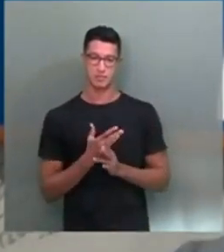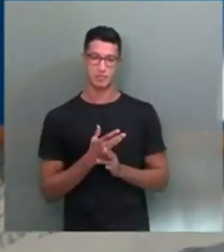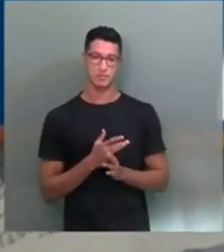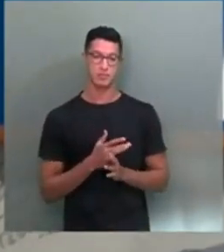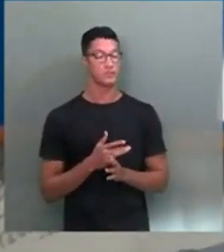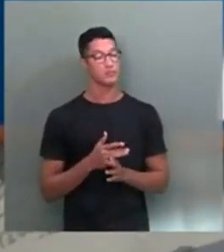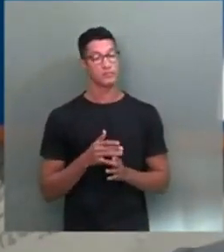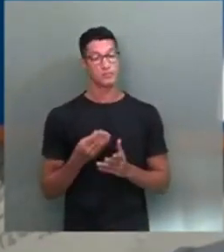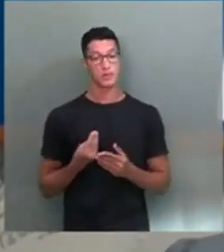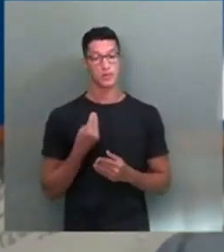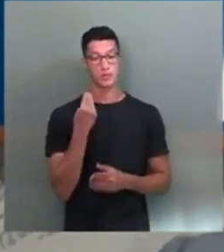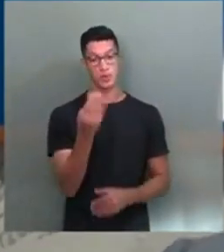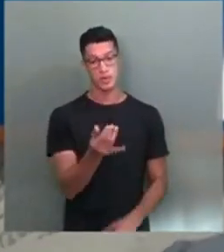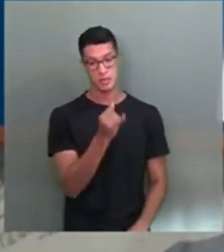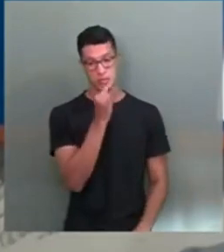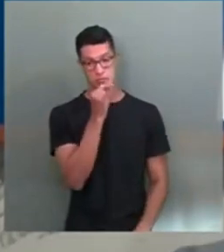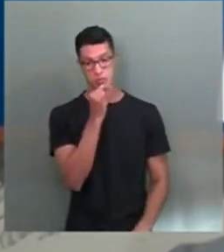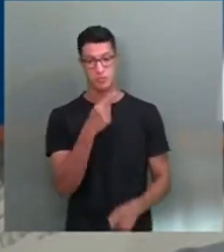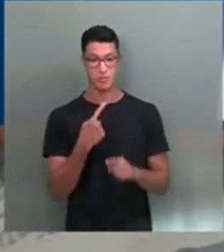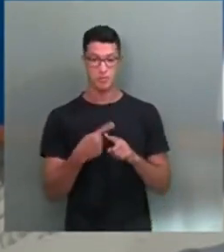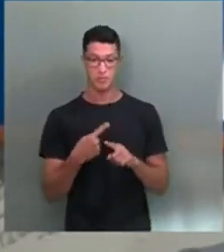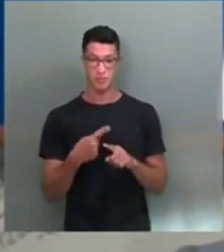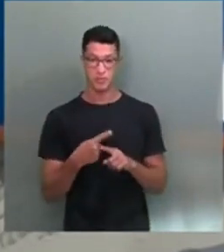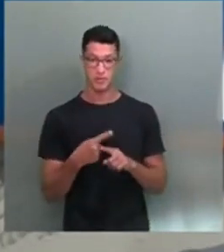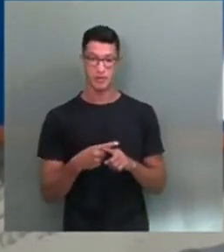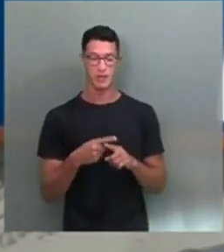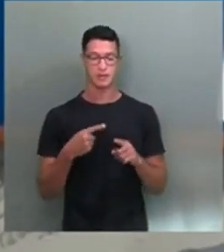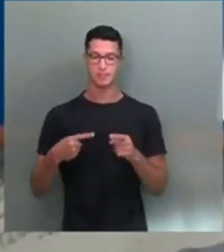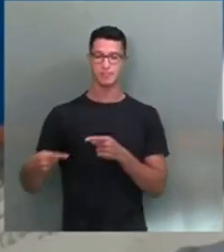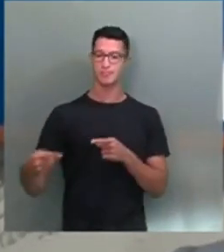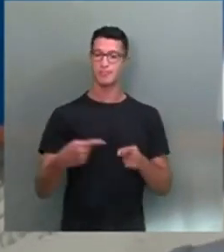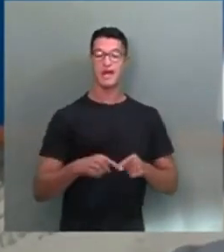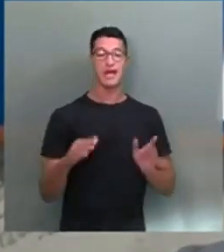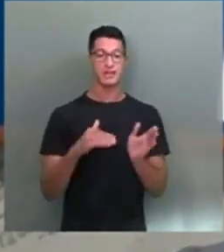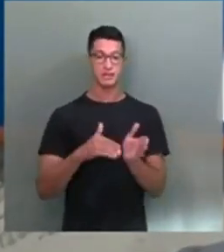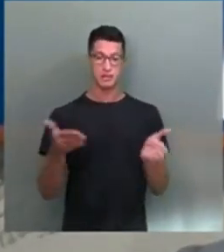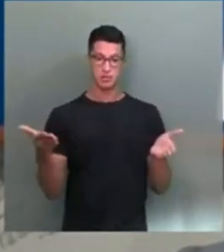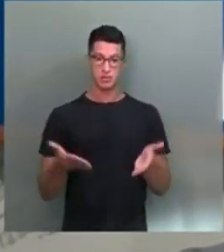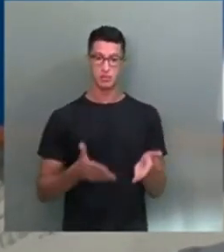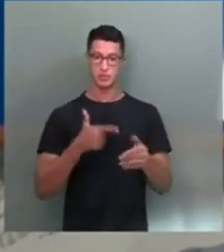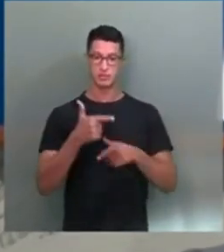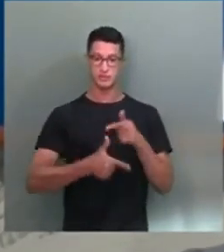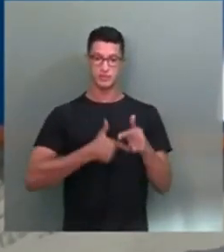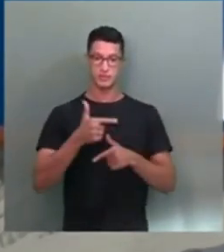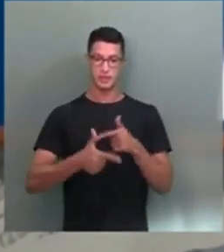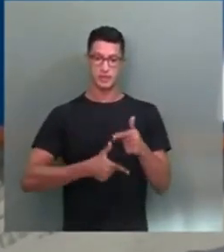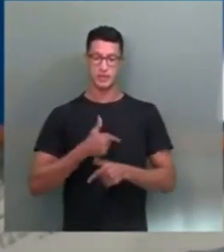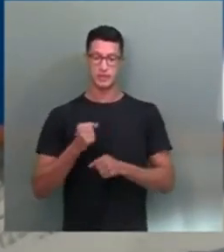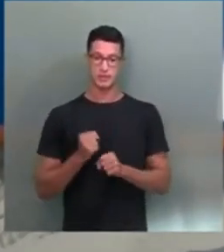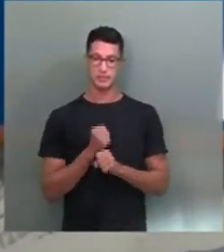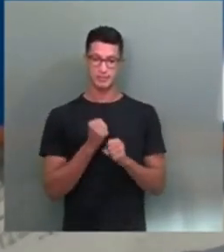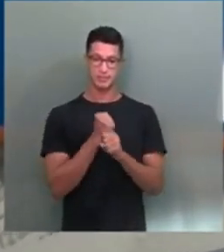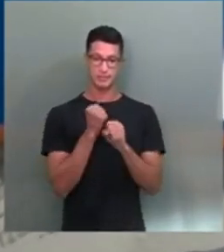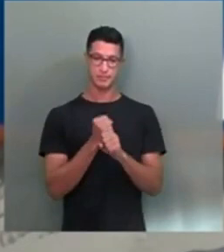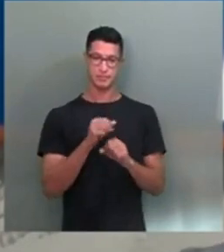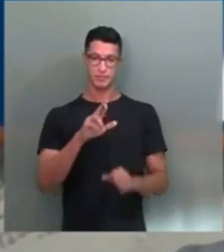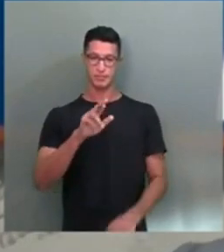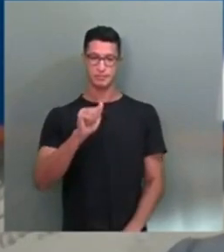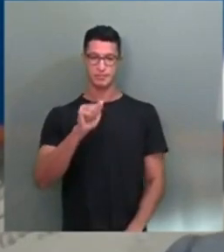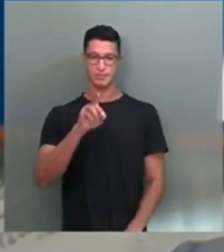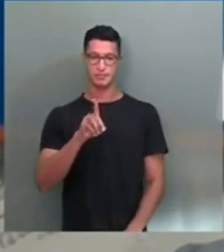Dou esse exemplo porque ele é válido até hoje. O trabalho de construção da Rádio